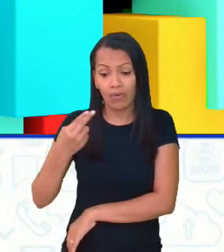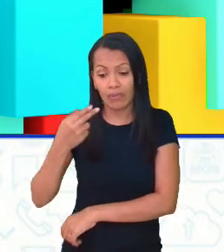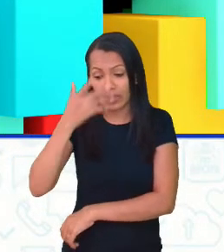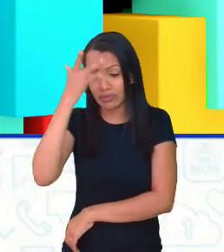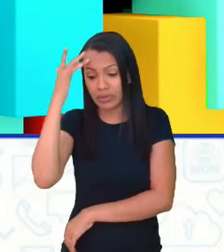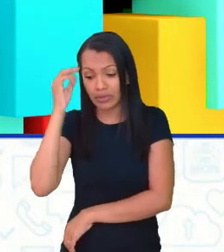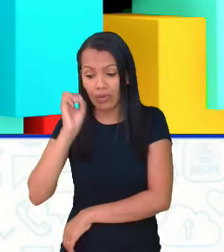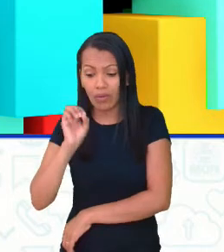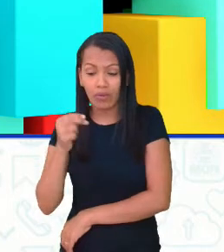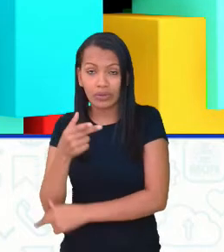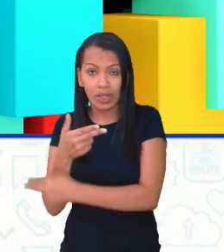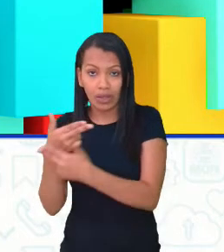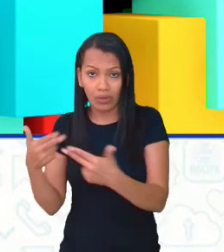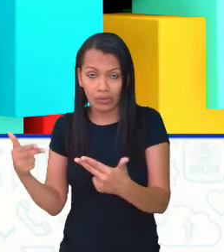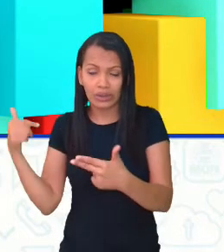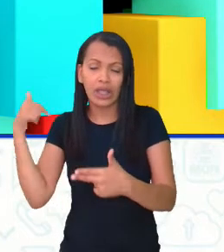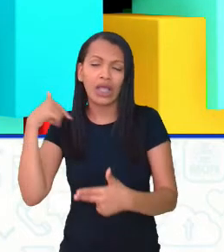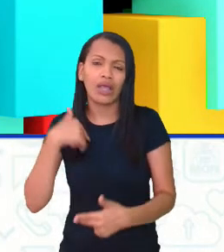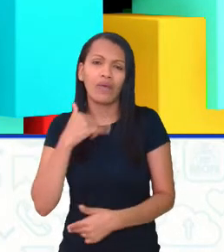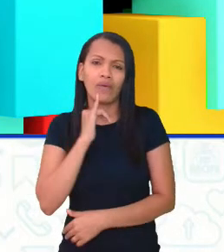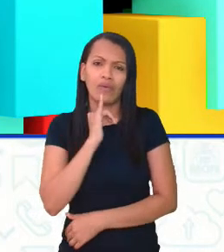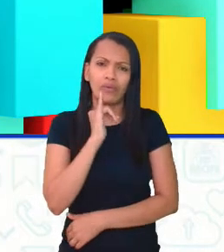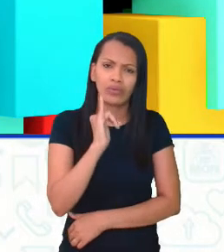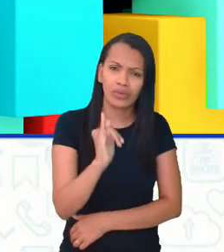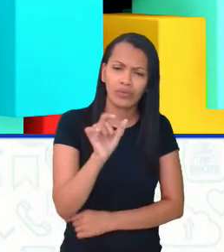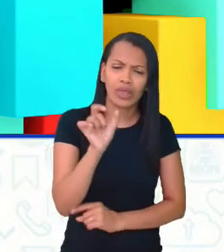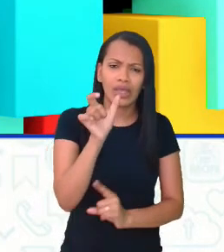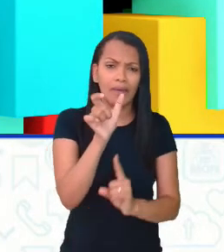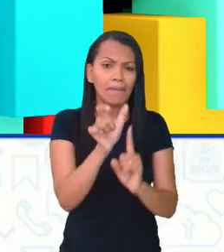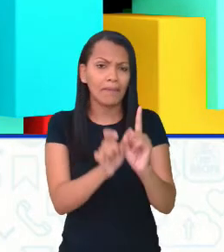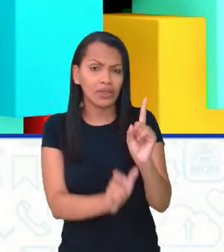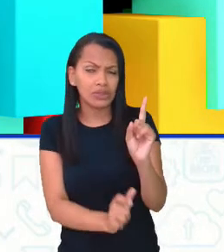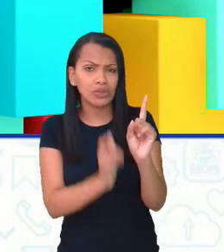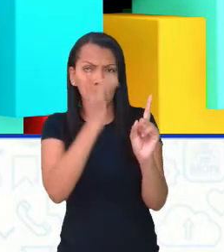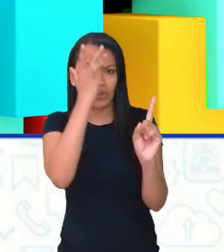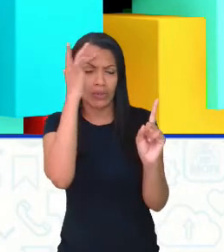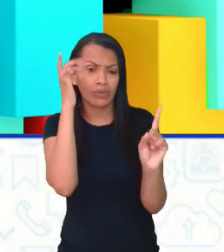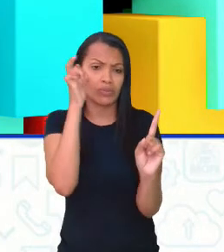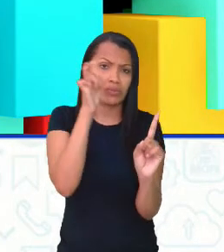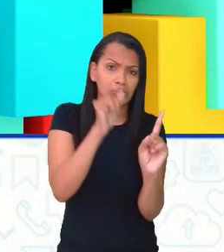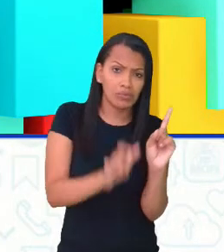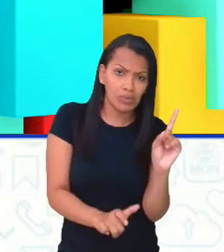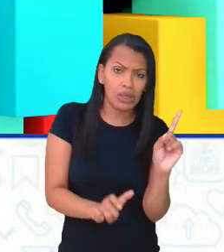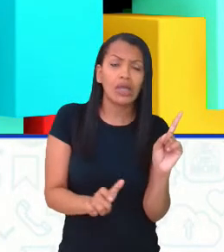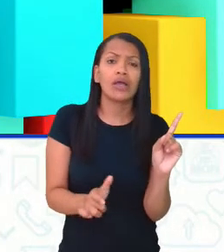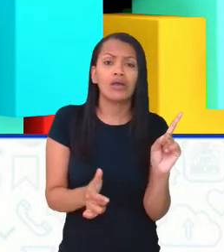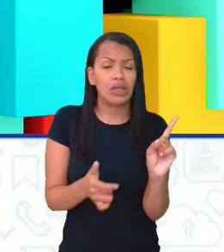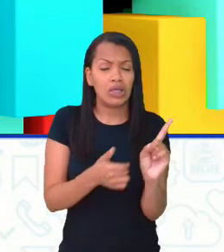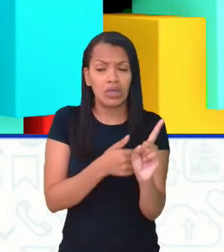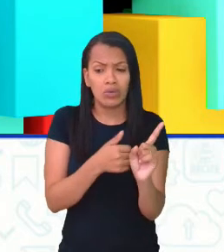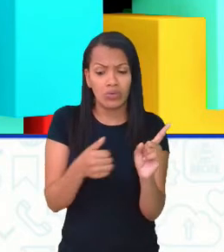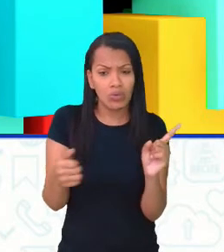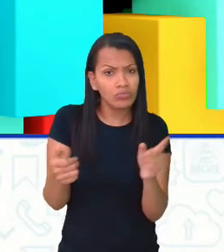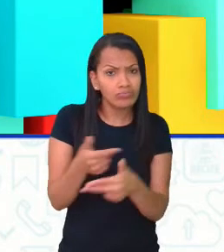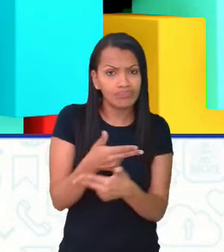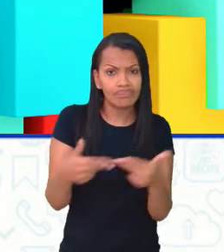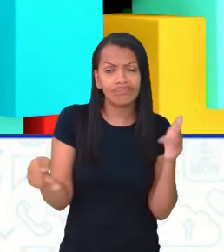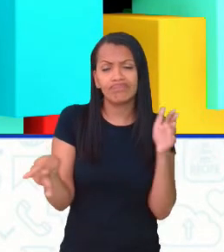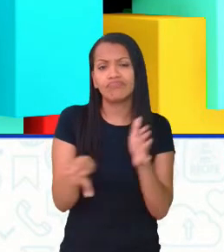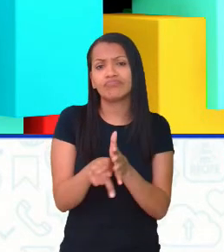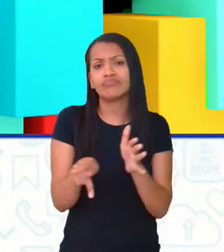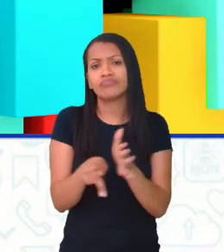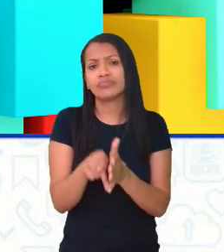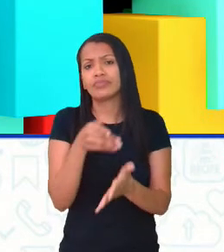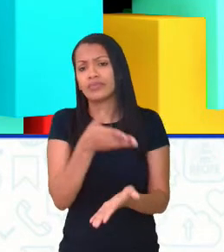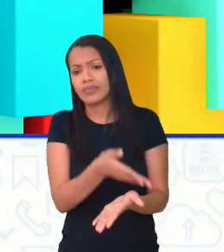o discurso de personagens, de pessoas, em situações muito específicas, para lidar